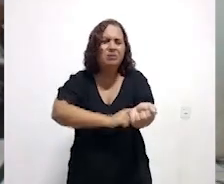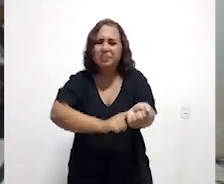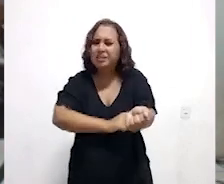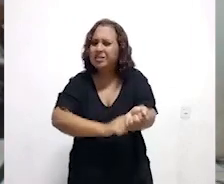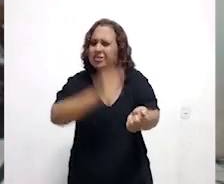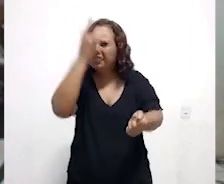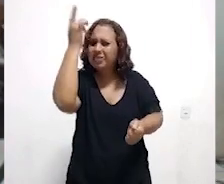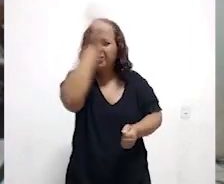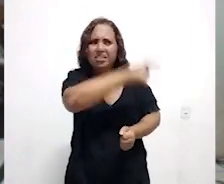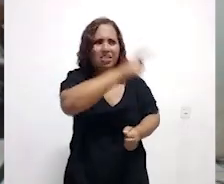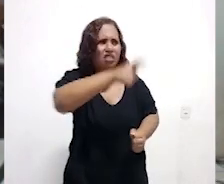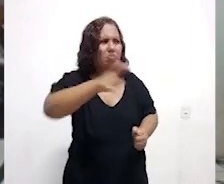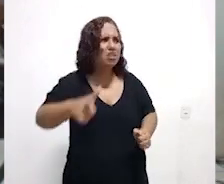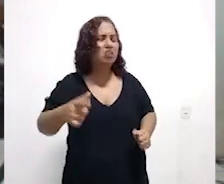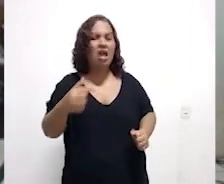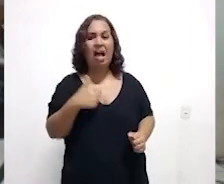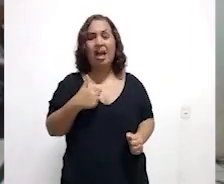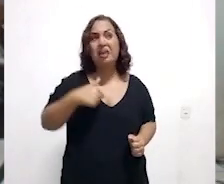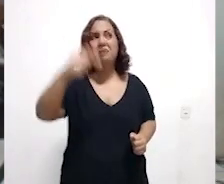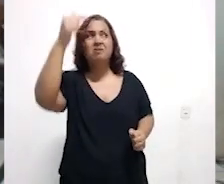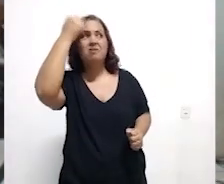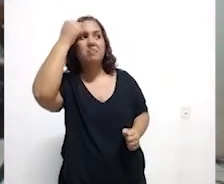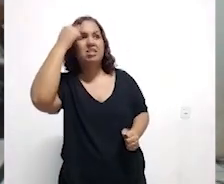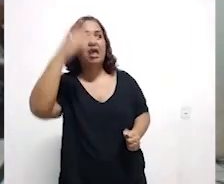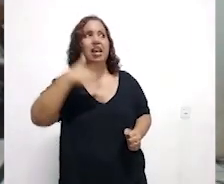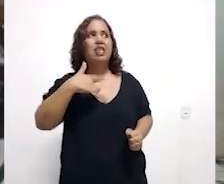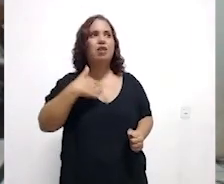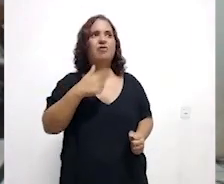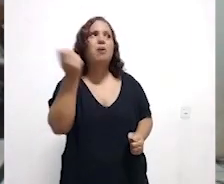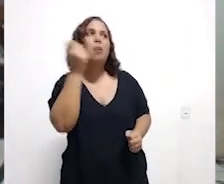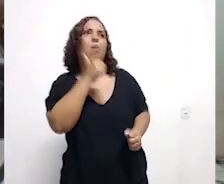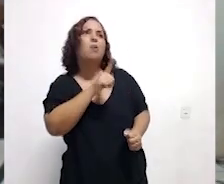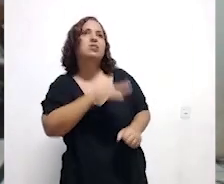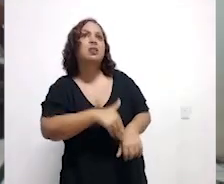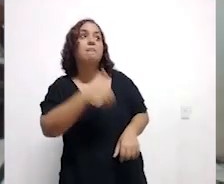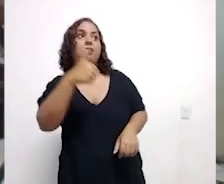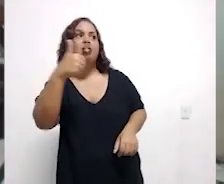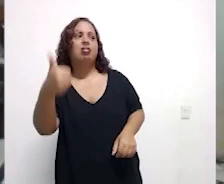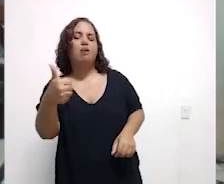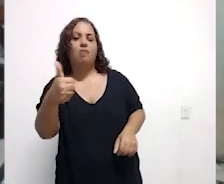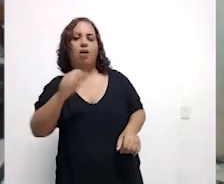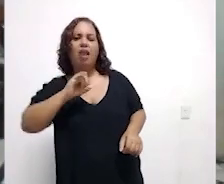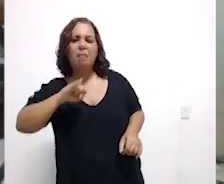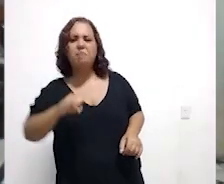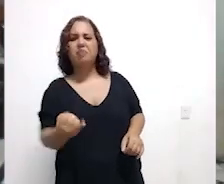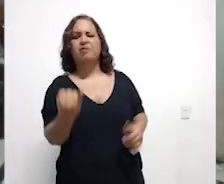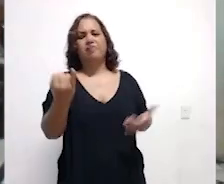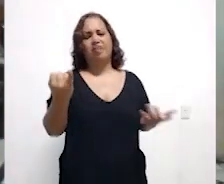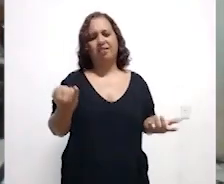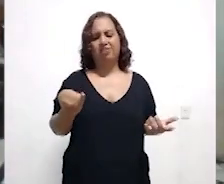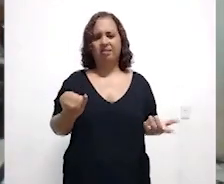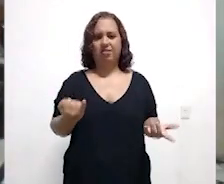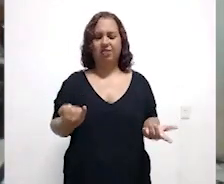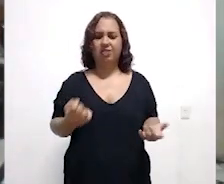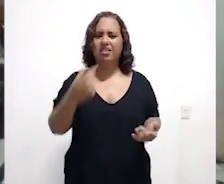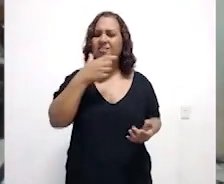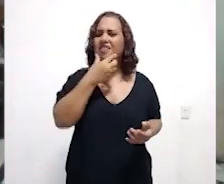se beneficiar? Esse apóstolo estava vendendo um grão de feijão